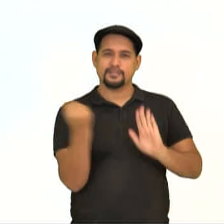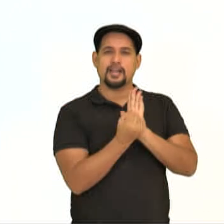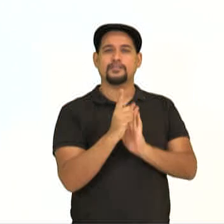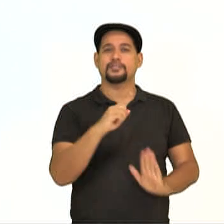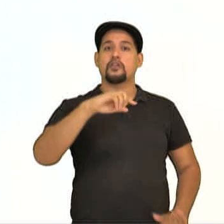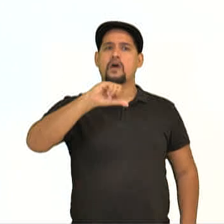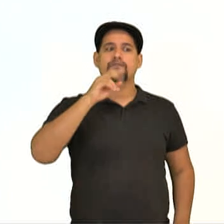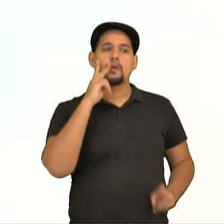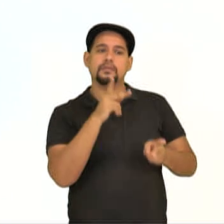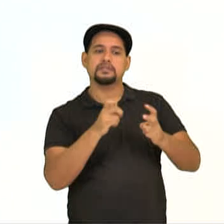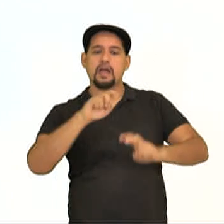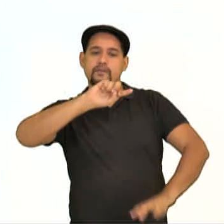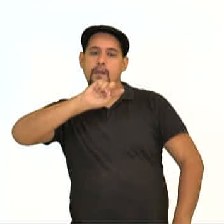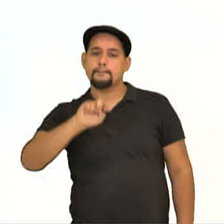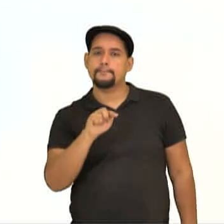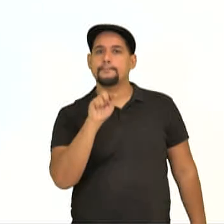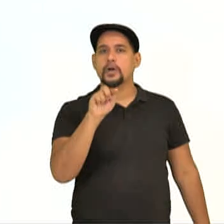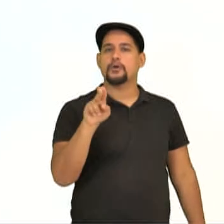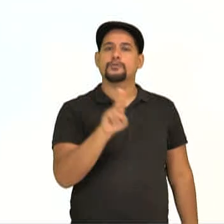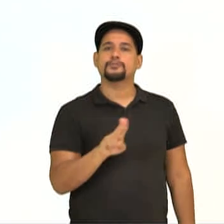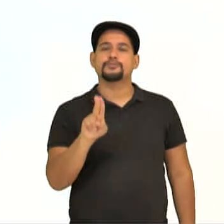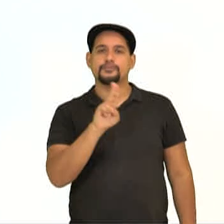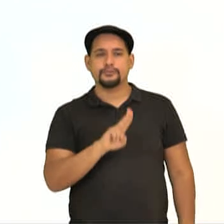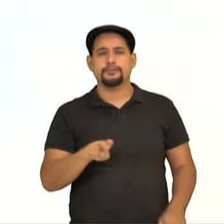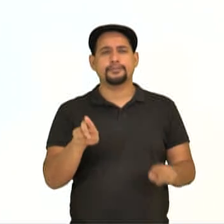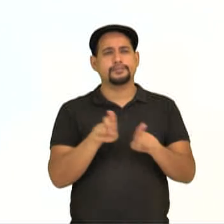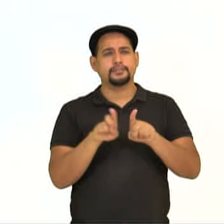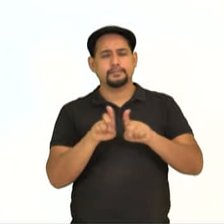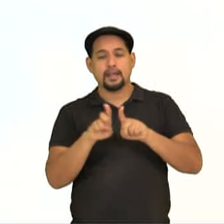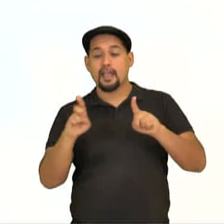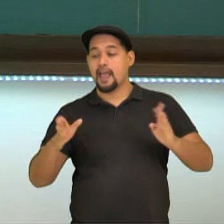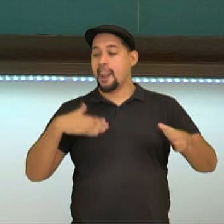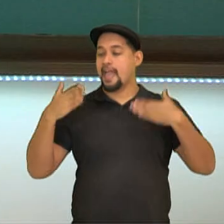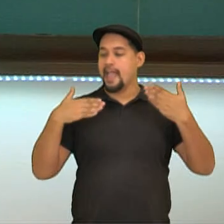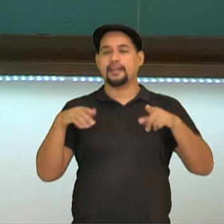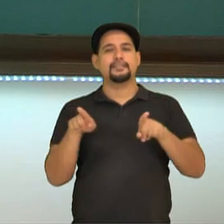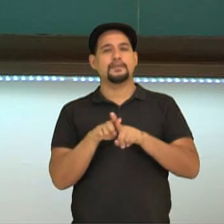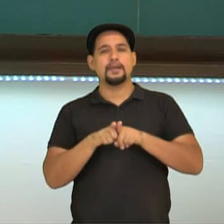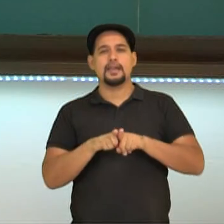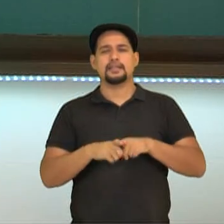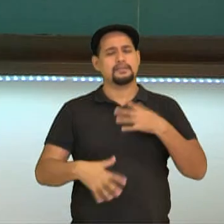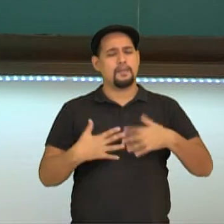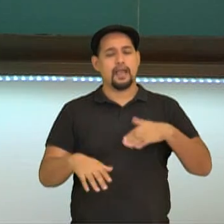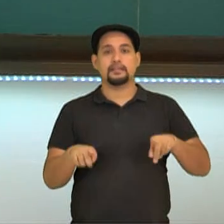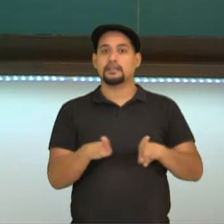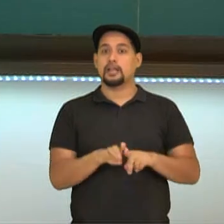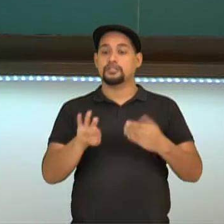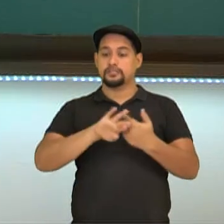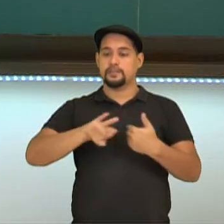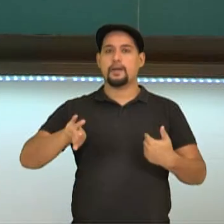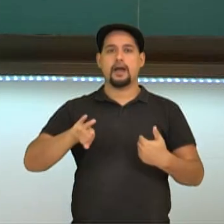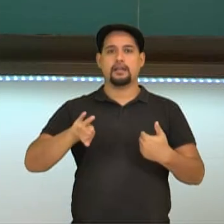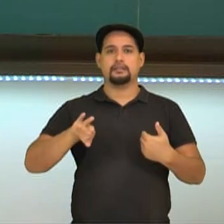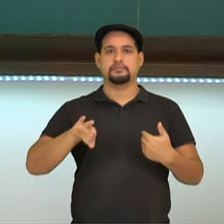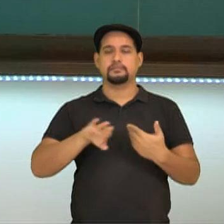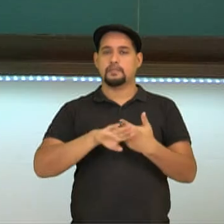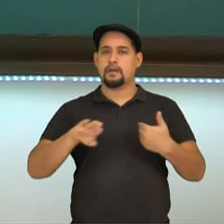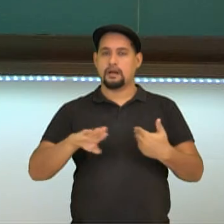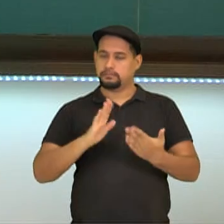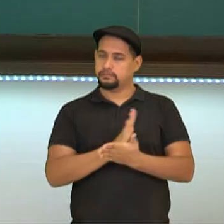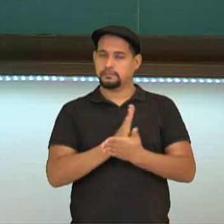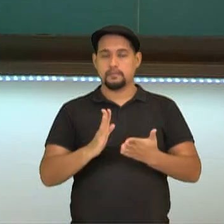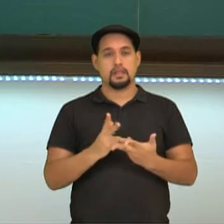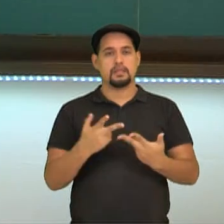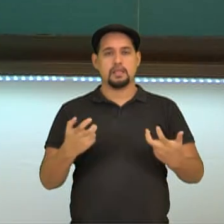ponto e vírgula aqui, que ele utilizou depois de sapeca e depois alegre, está dividindo, separando